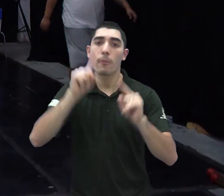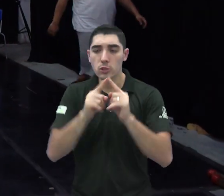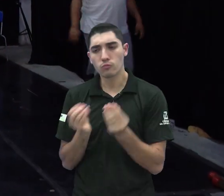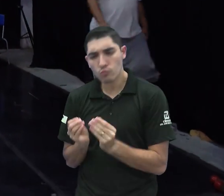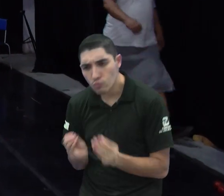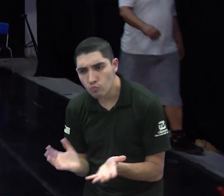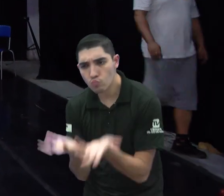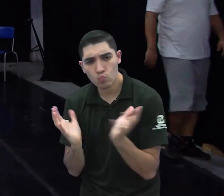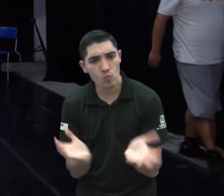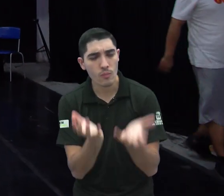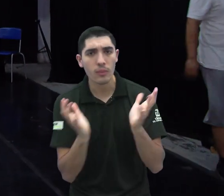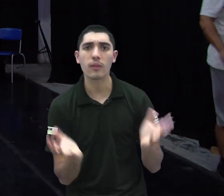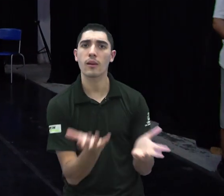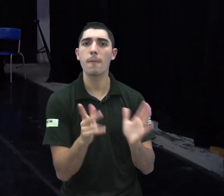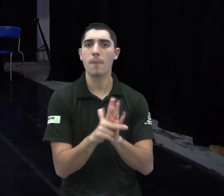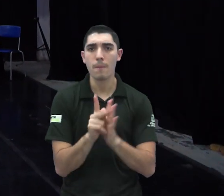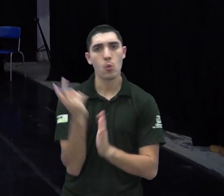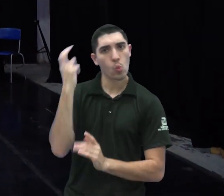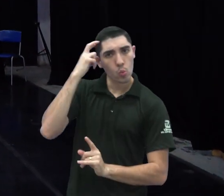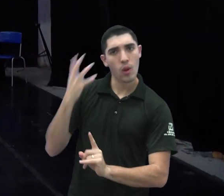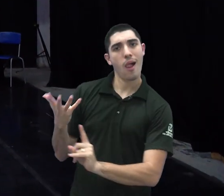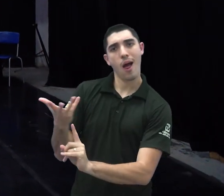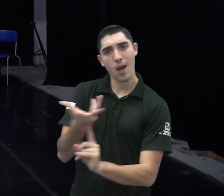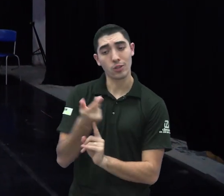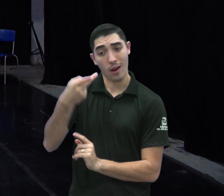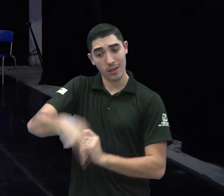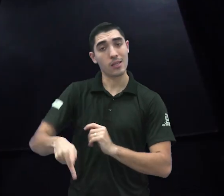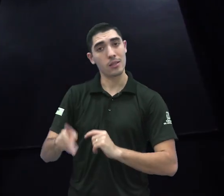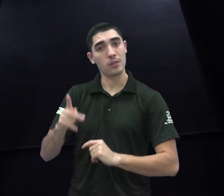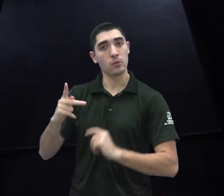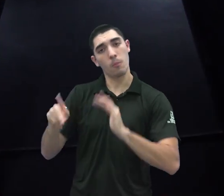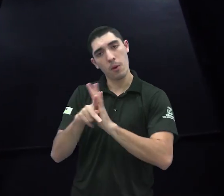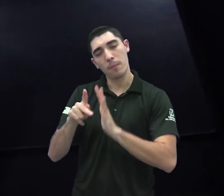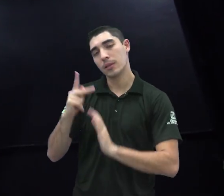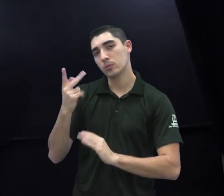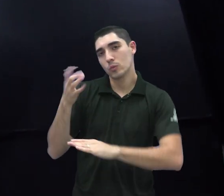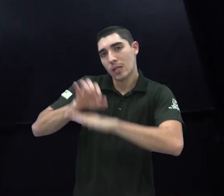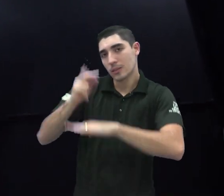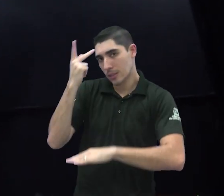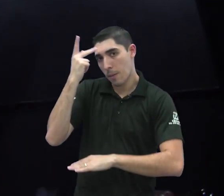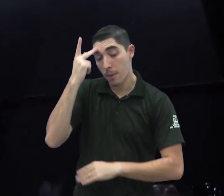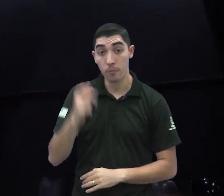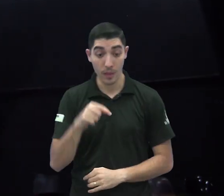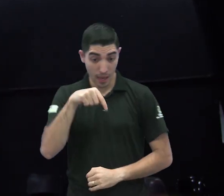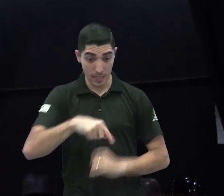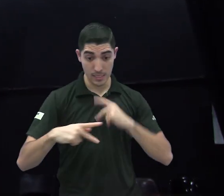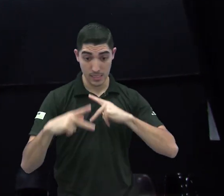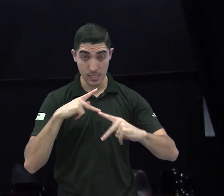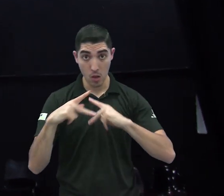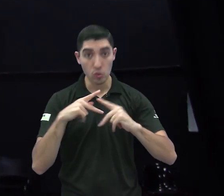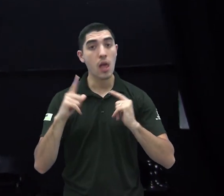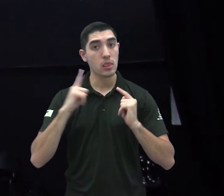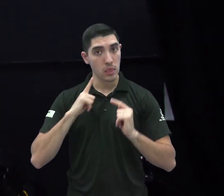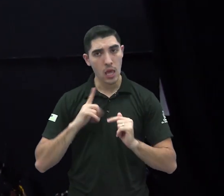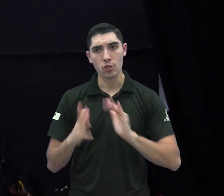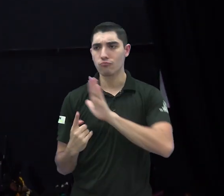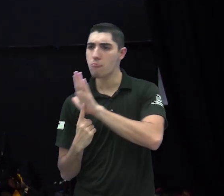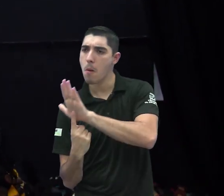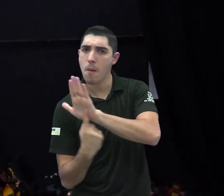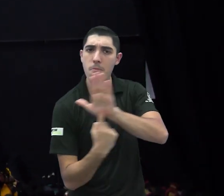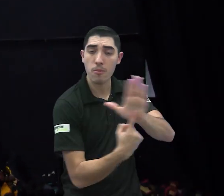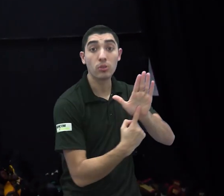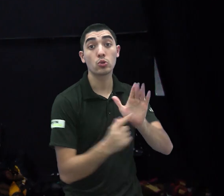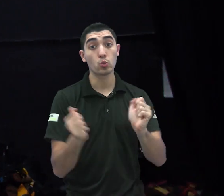produções artísticas e culturais no território paulista. Em São José, além das apresentações com o público em geral